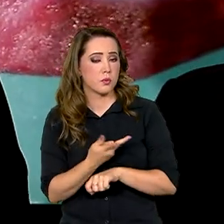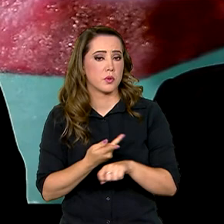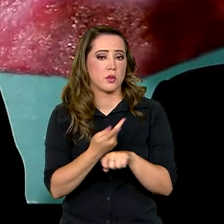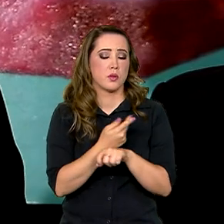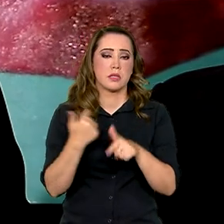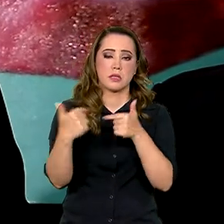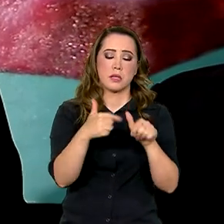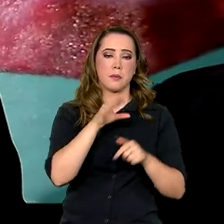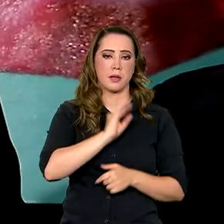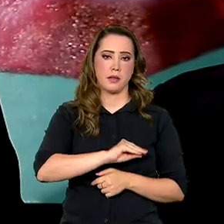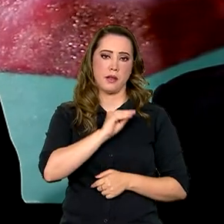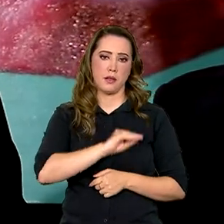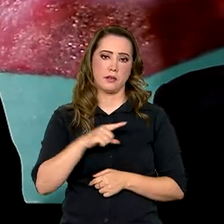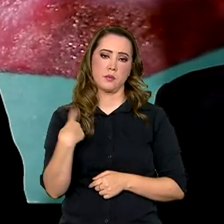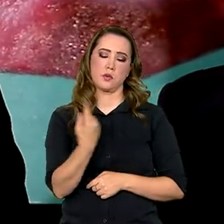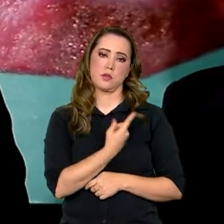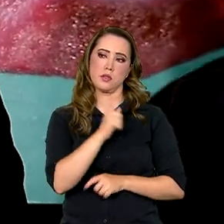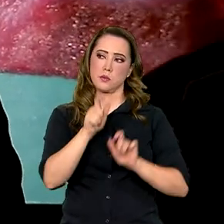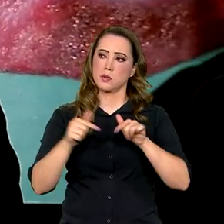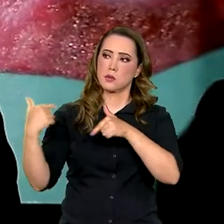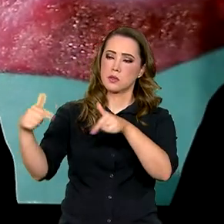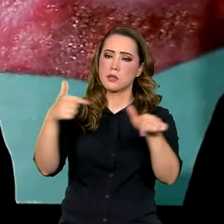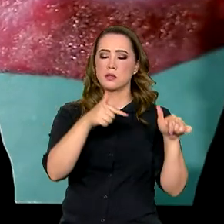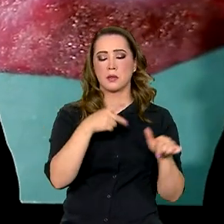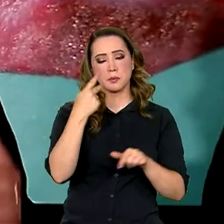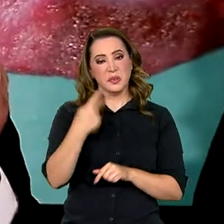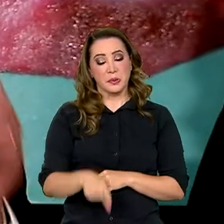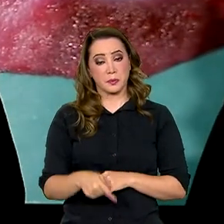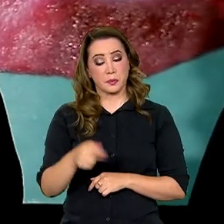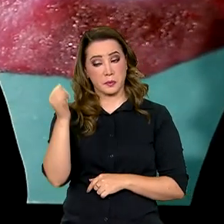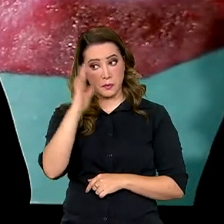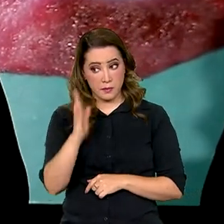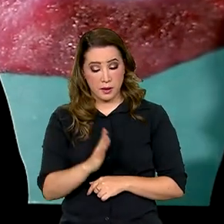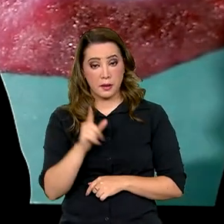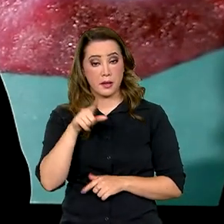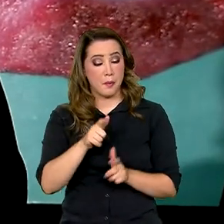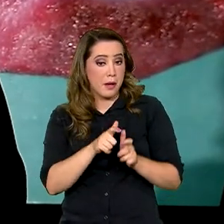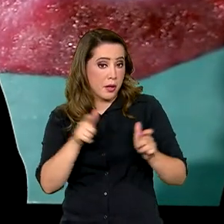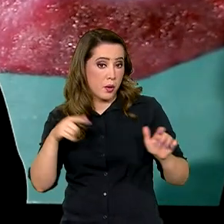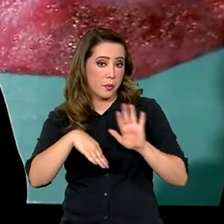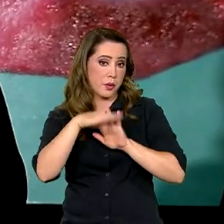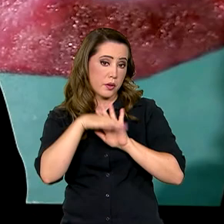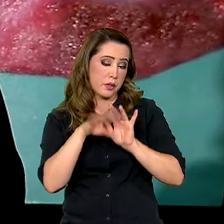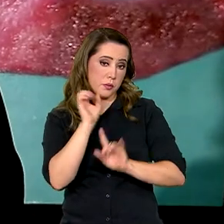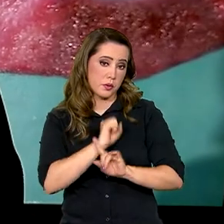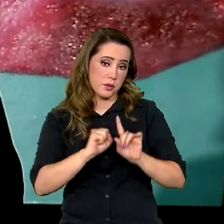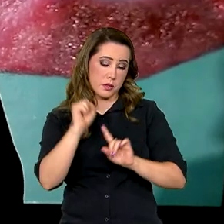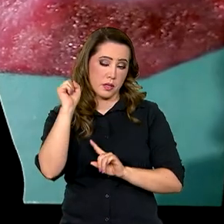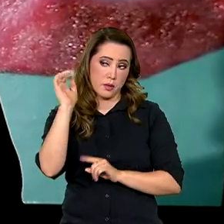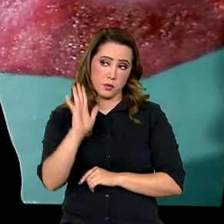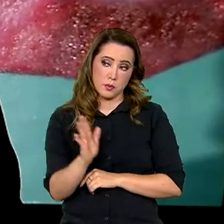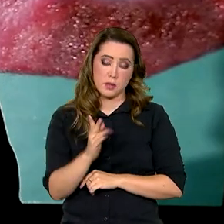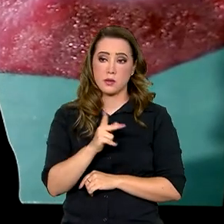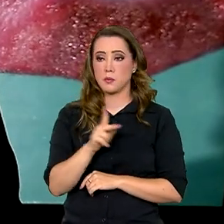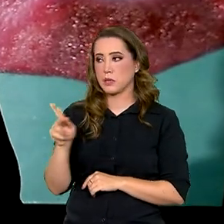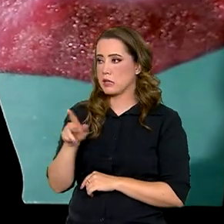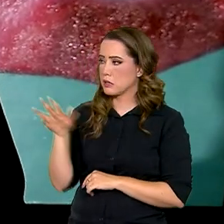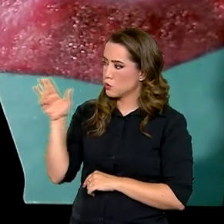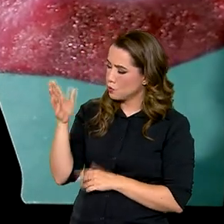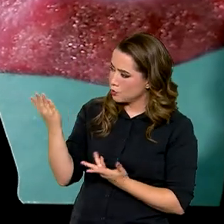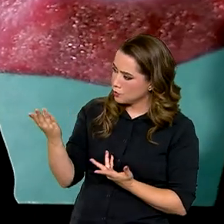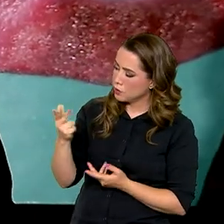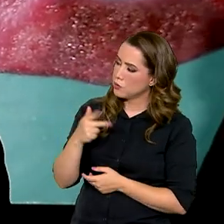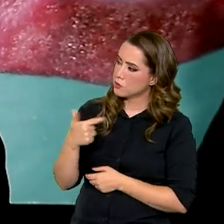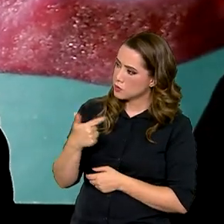emprego e renda para os nossos trabalhadores e trabalhadores que é o maior programa social do Brasil ao presidente Lula ao